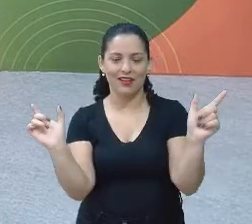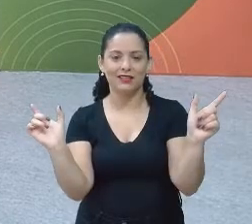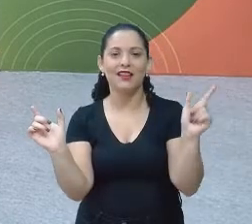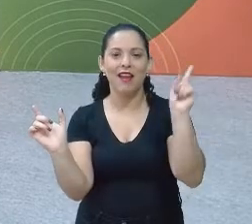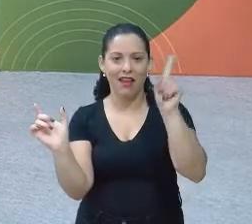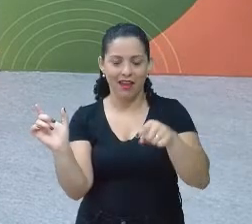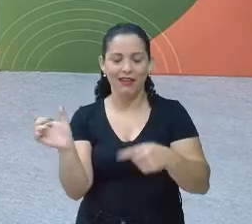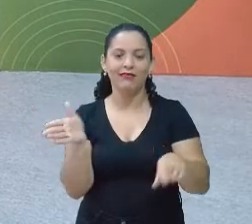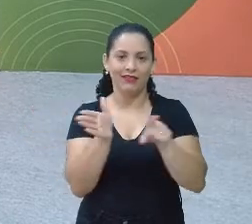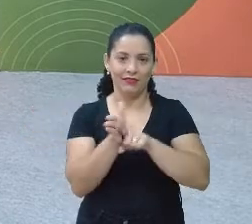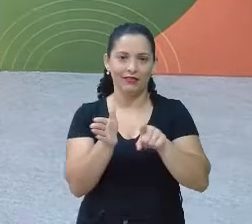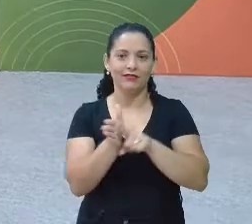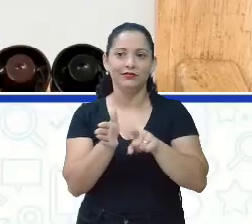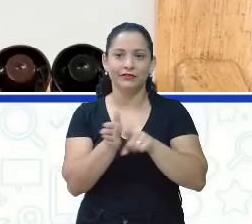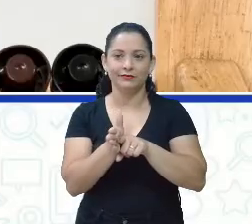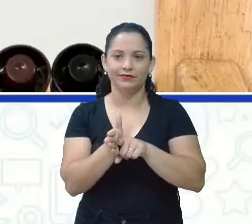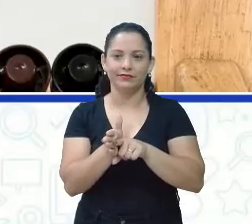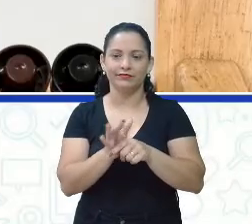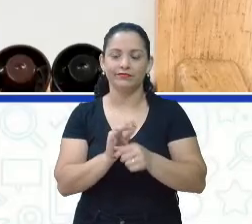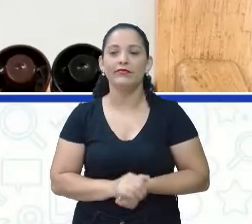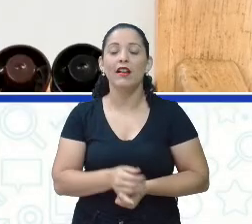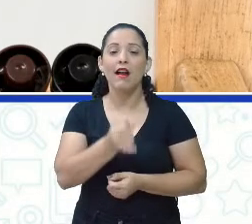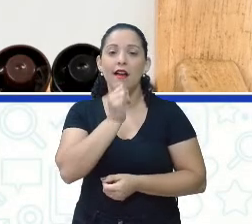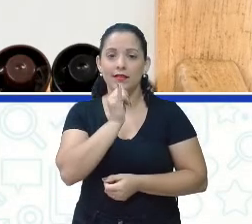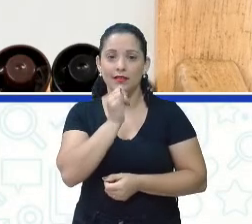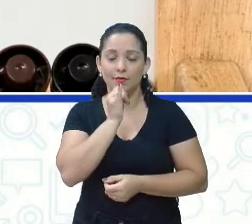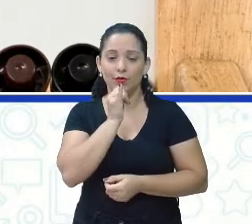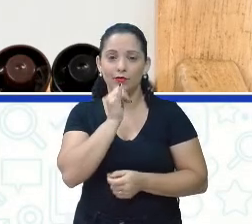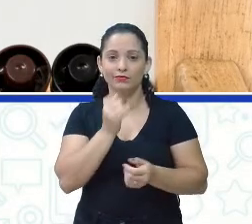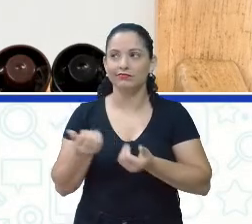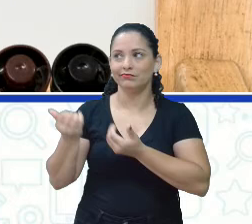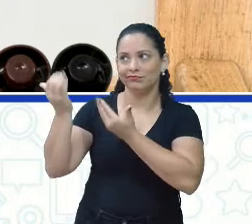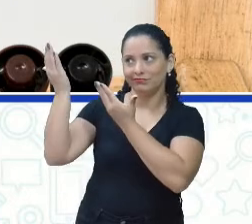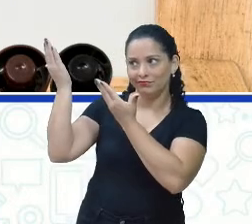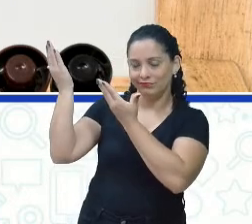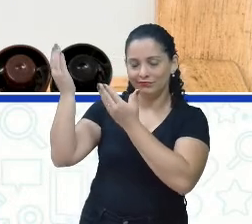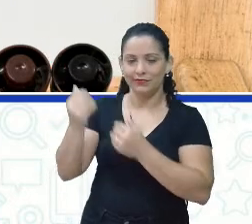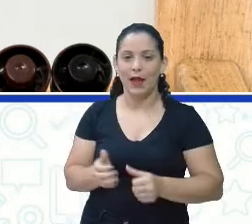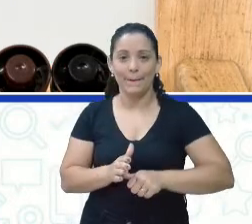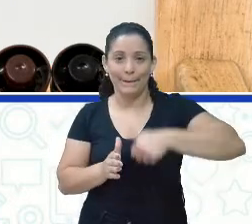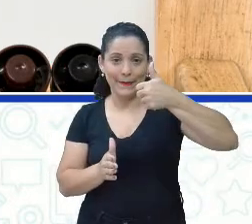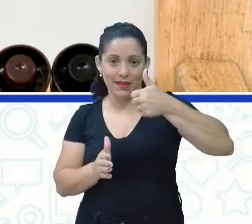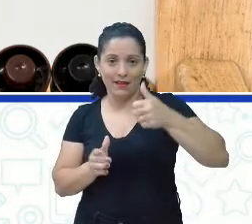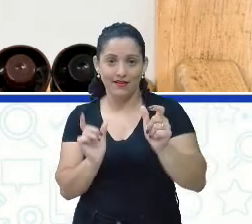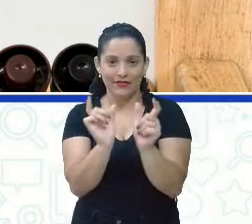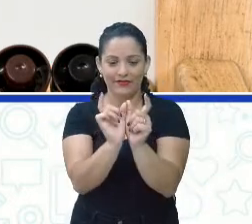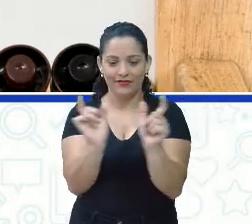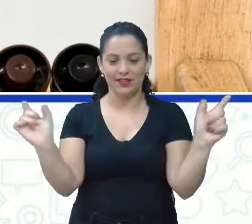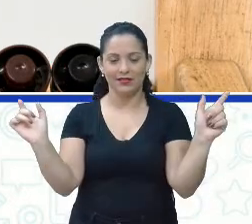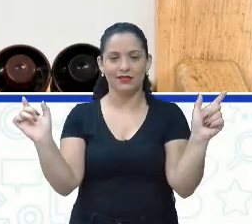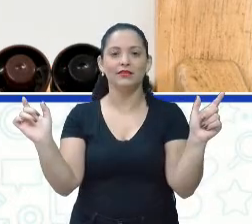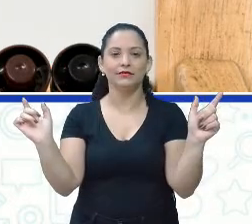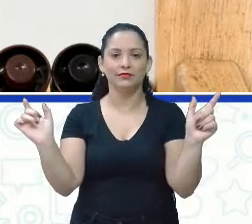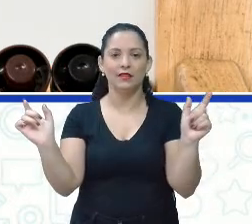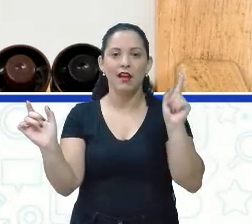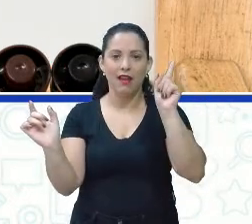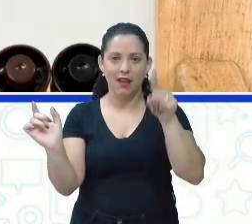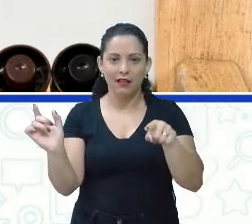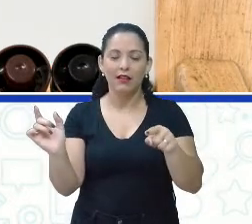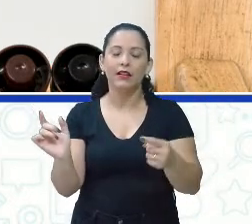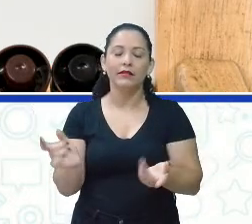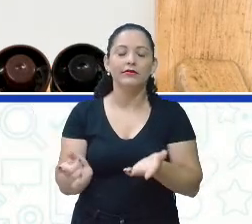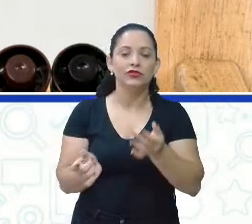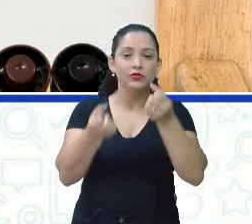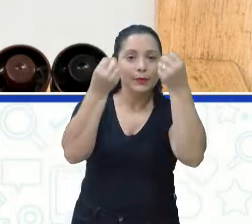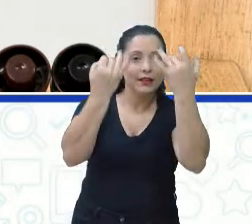bom? Então veja, she is not a good cooker. A primeira frase, she is a good cooker, ela é uma boa